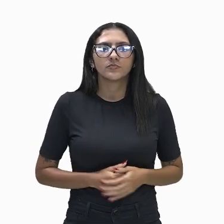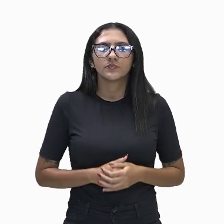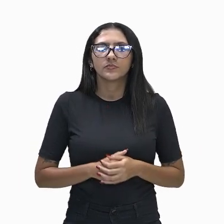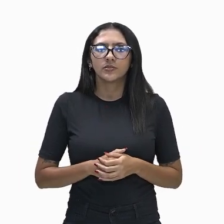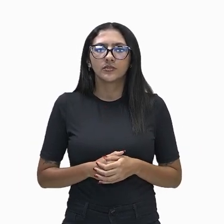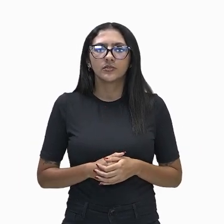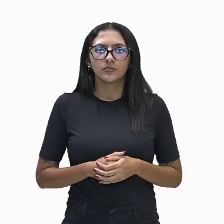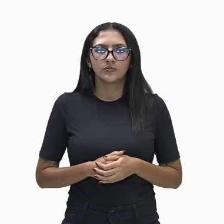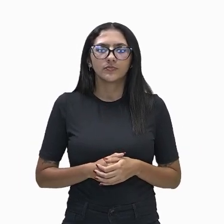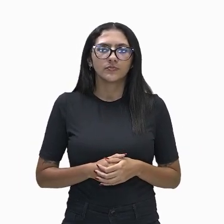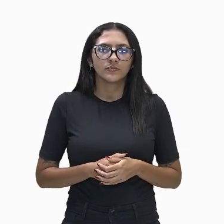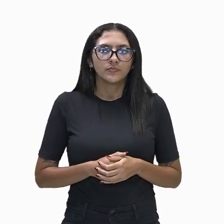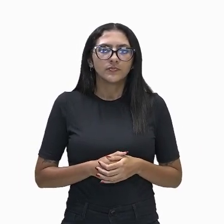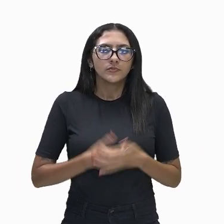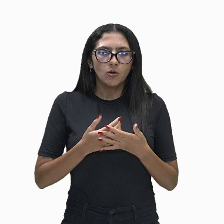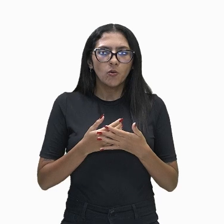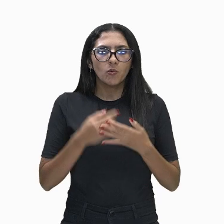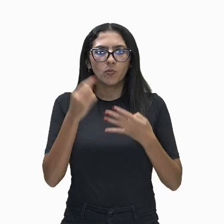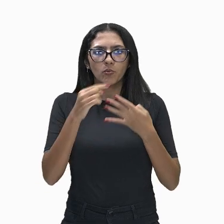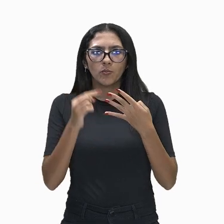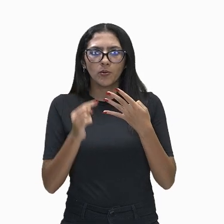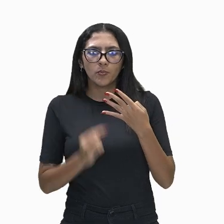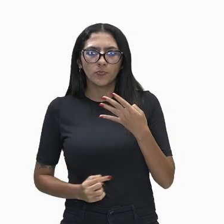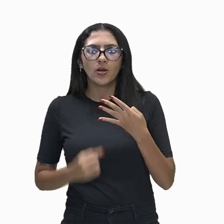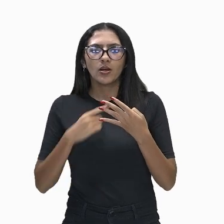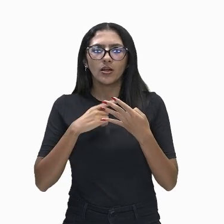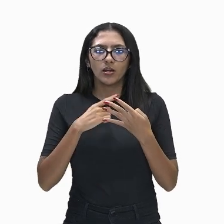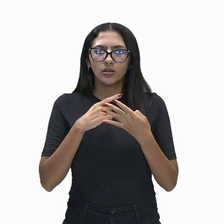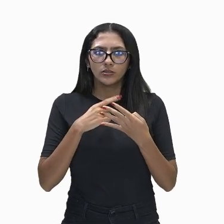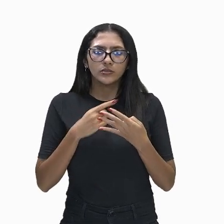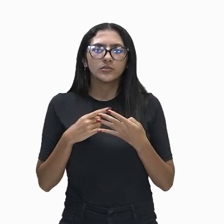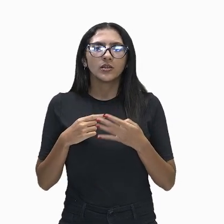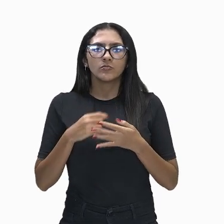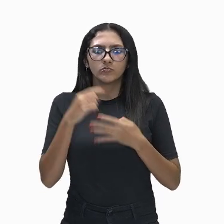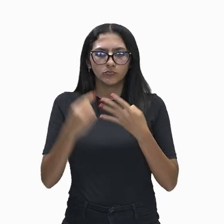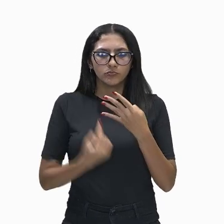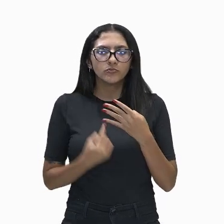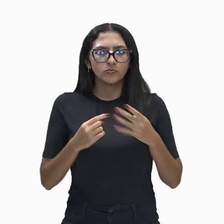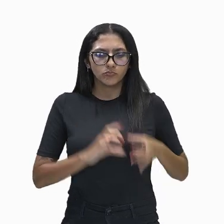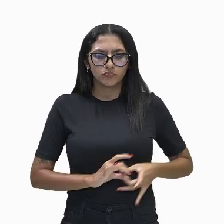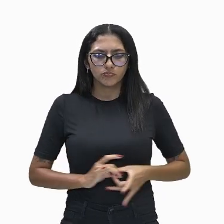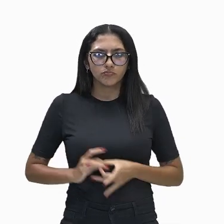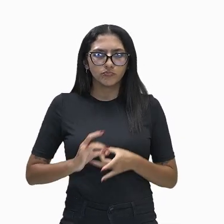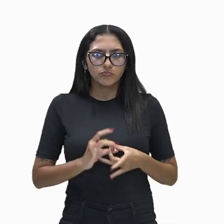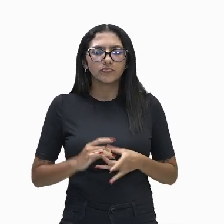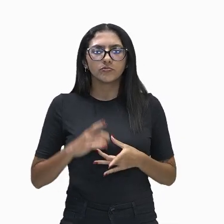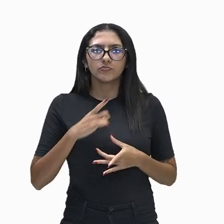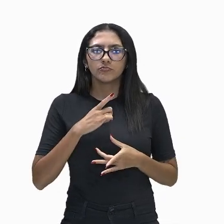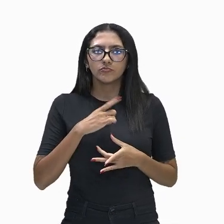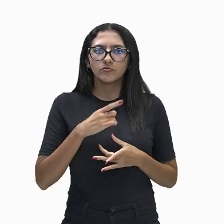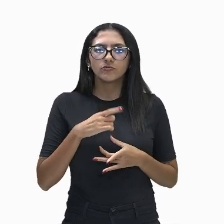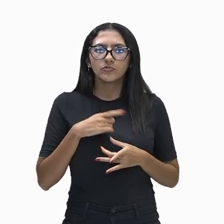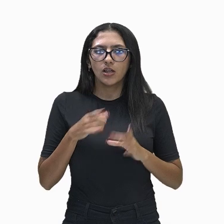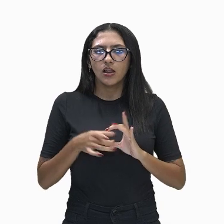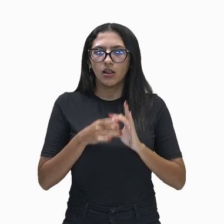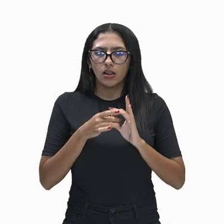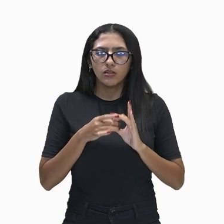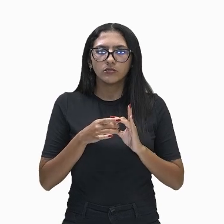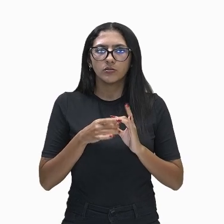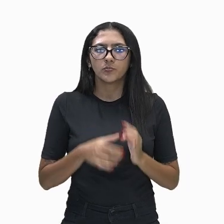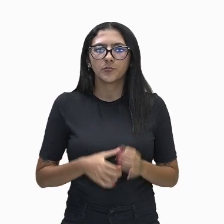Então, quando qualquer um deles é afetado, todo o sistema acaba sofrendo com essa